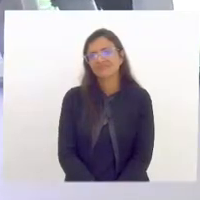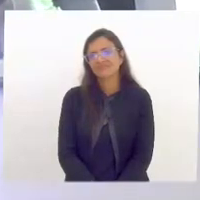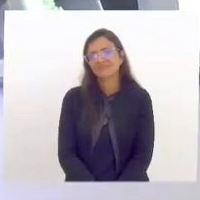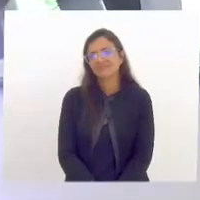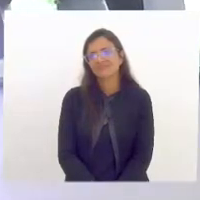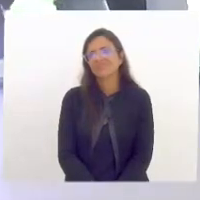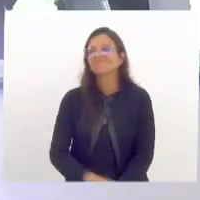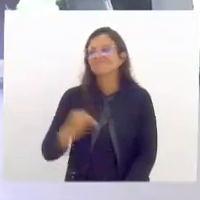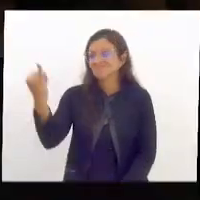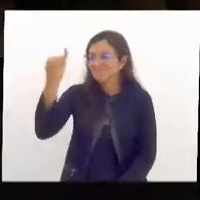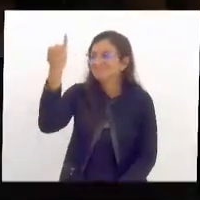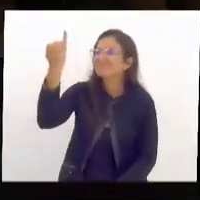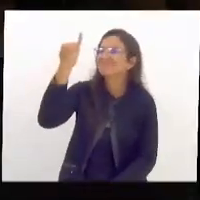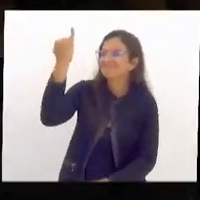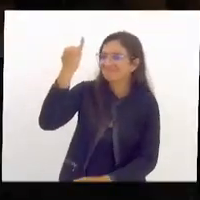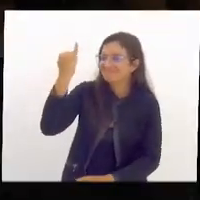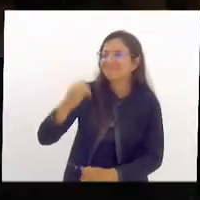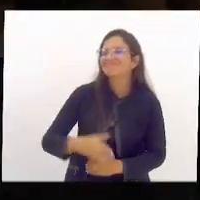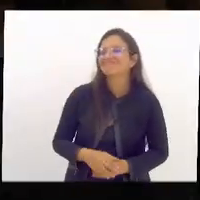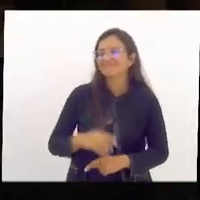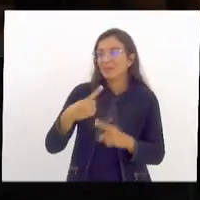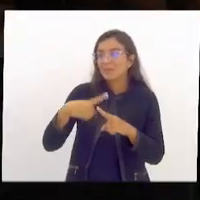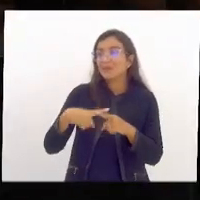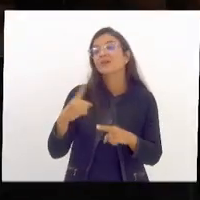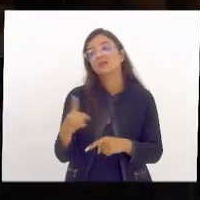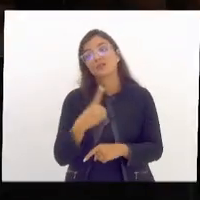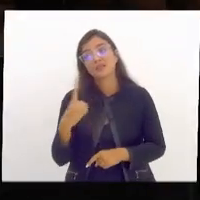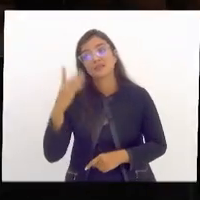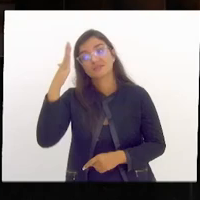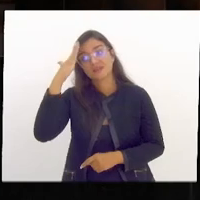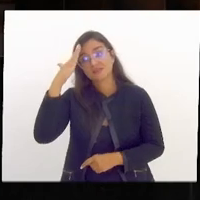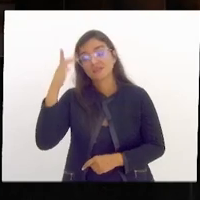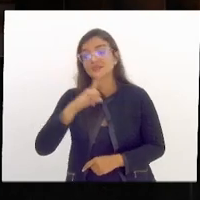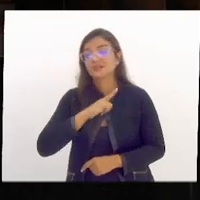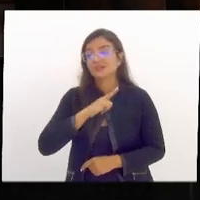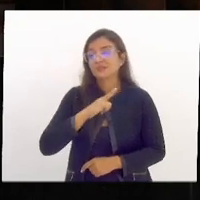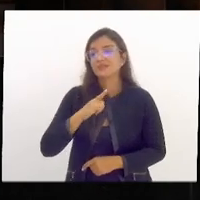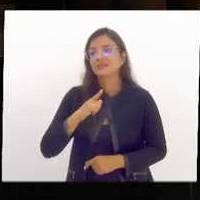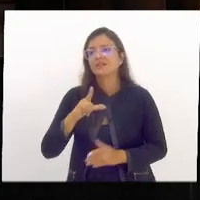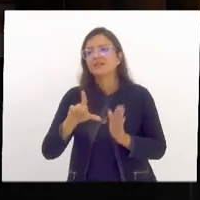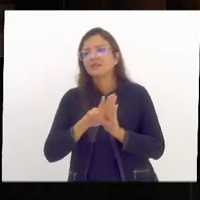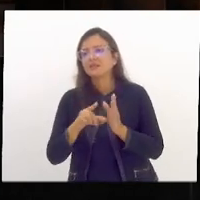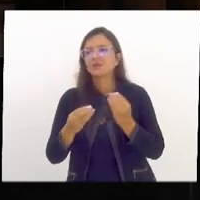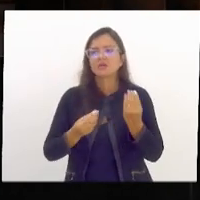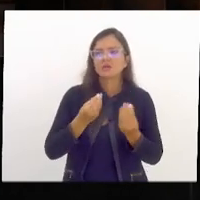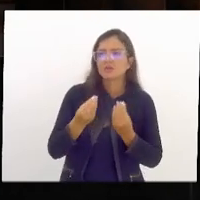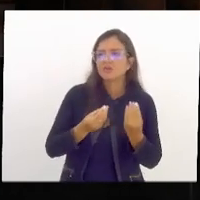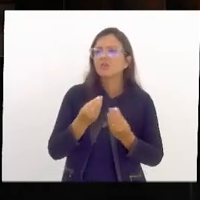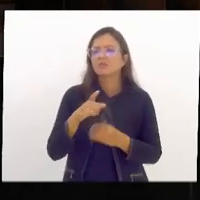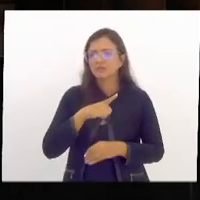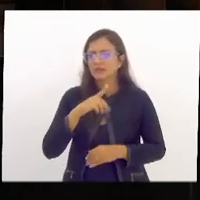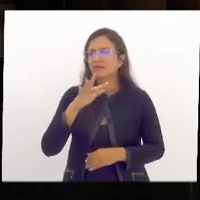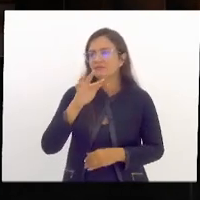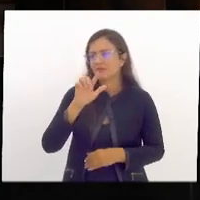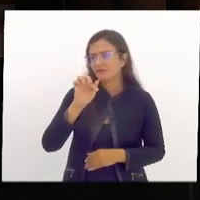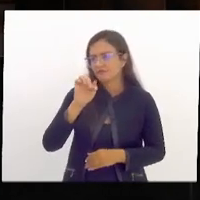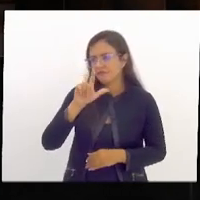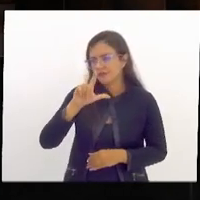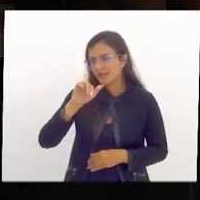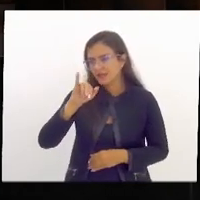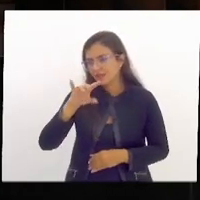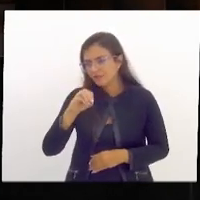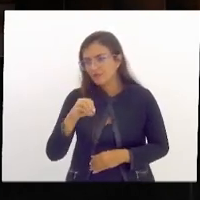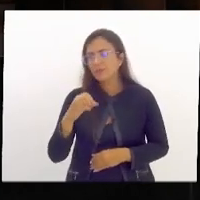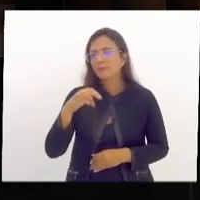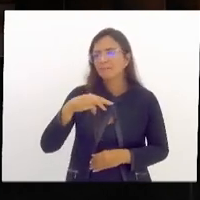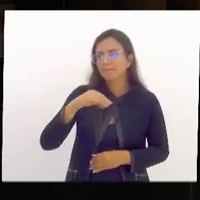Importante movimento, porque, como nós todos sabemos aqui, temos inclusive participação em leis sobre a matéria, com o Flávio, com o Mink, com o ex-deputado Gilberto